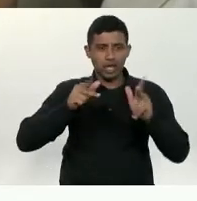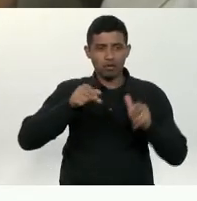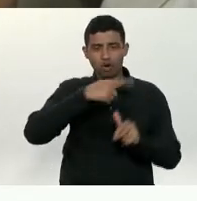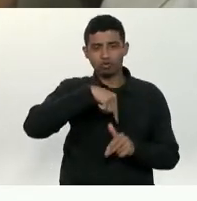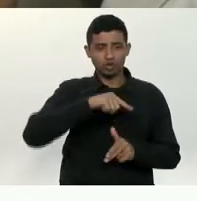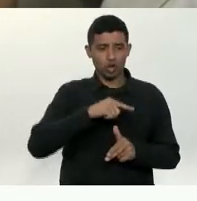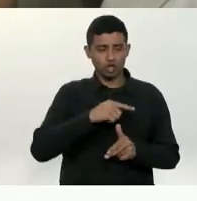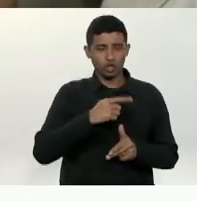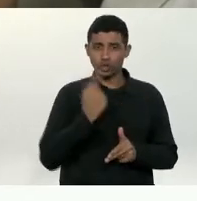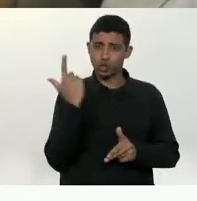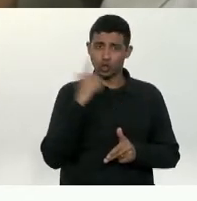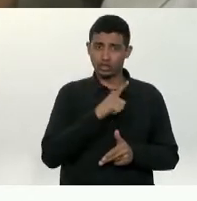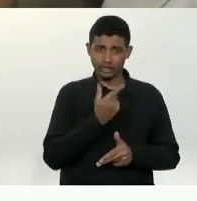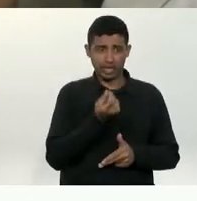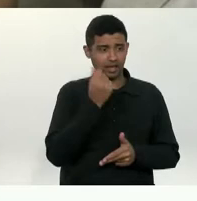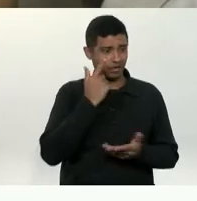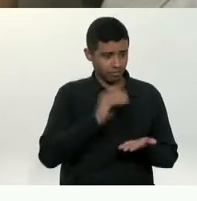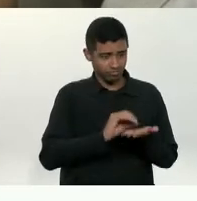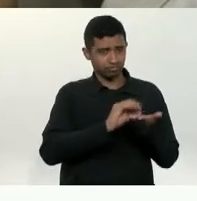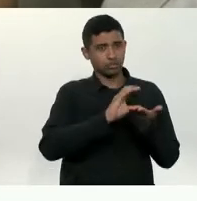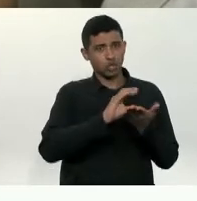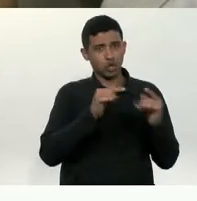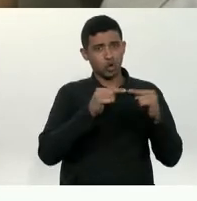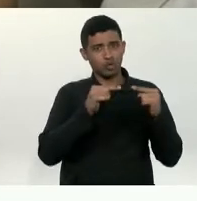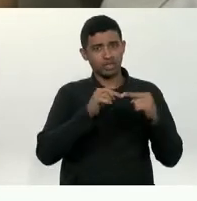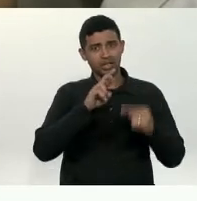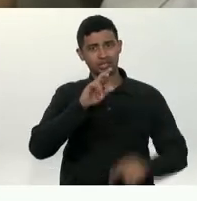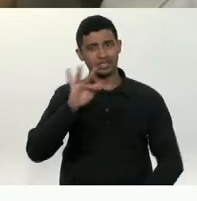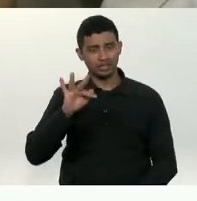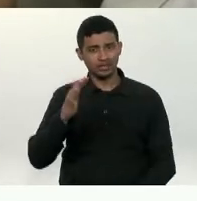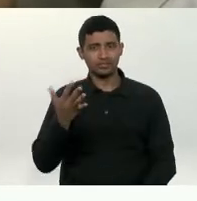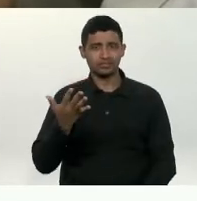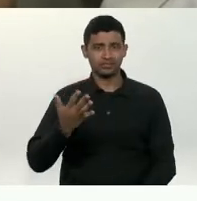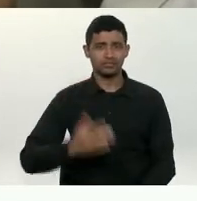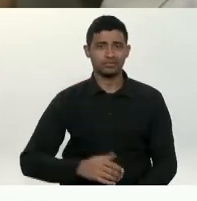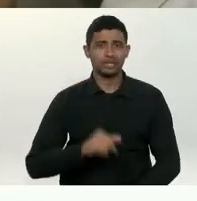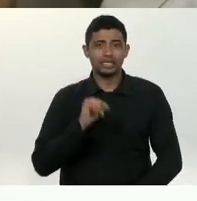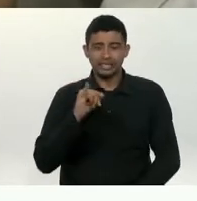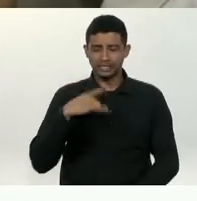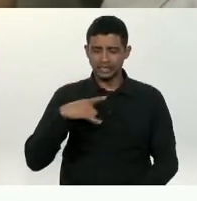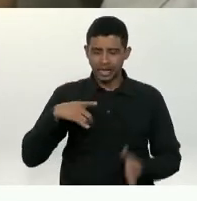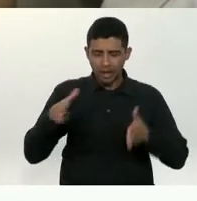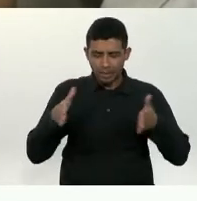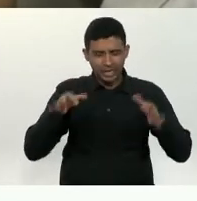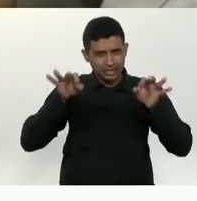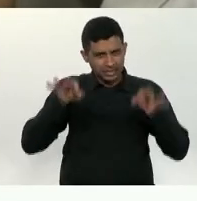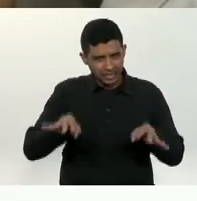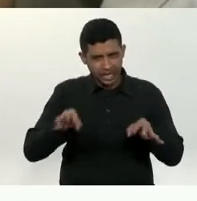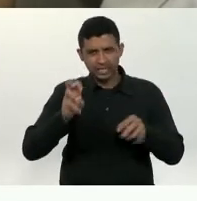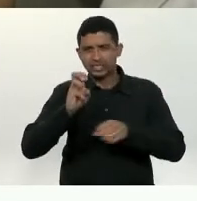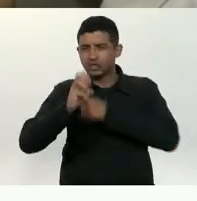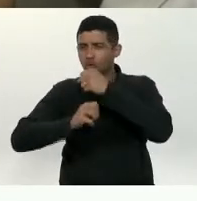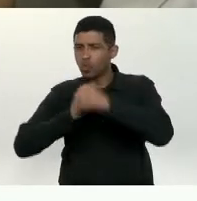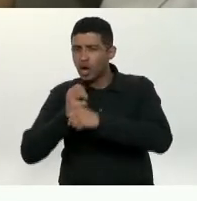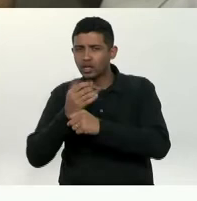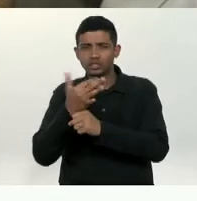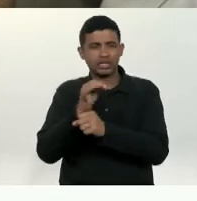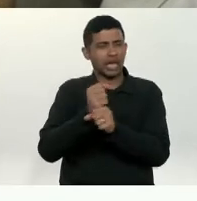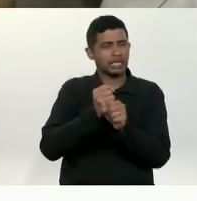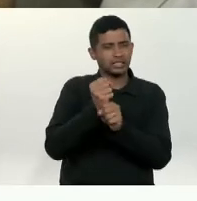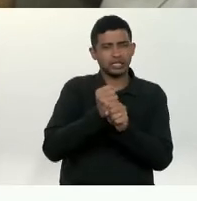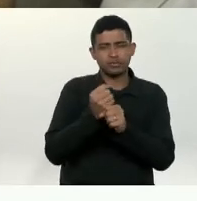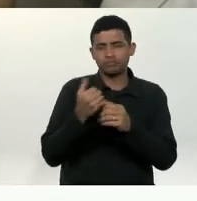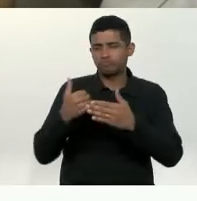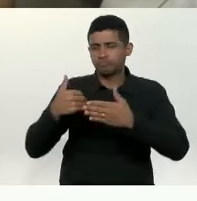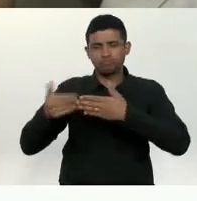de pagamento, conforme a nossa geração de receitas, né? Ao invés de determinarmos um prazo fixo, que seja em 5 anos, 10 anos,